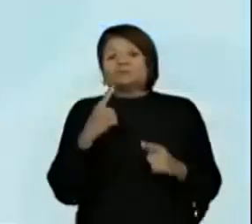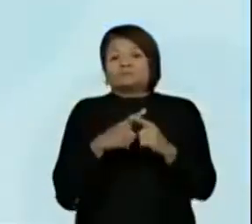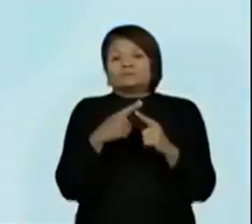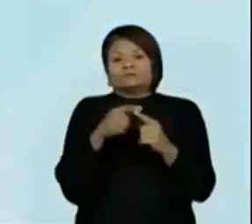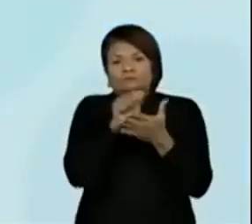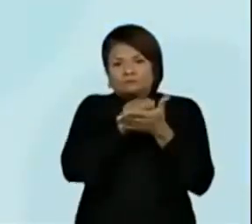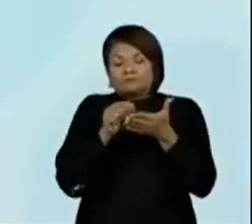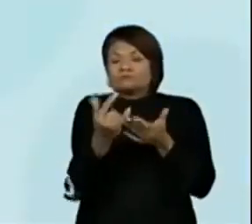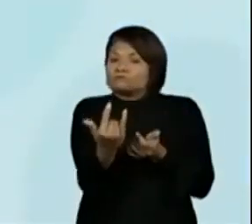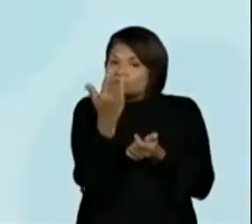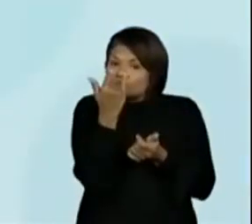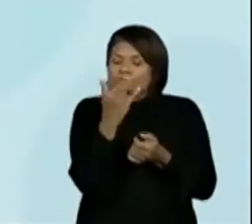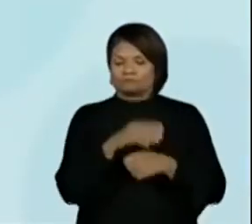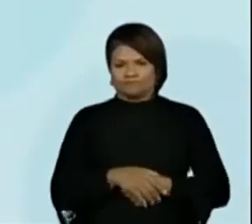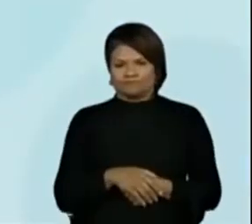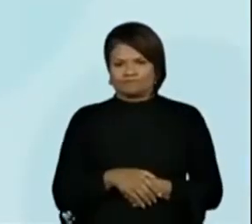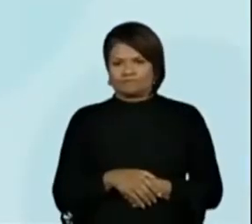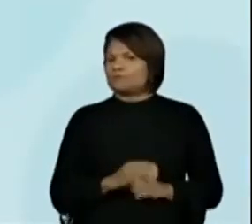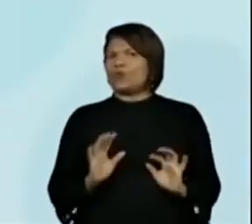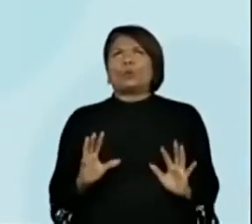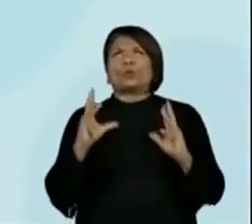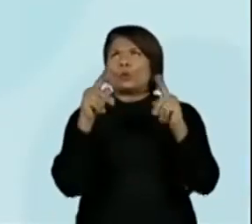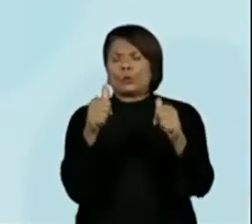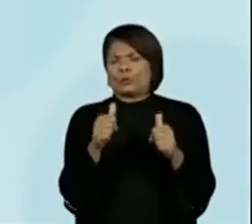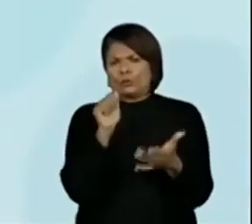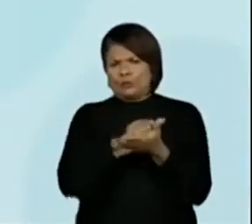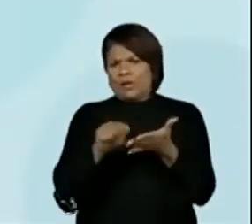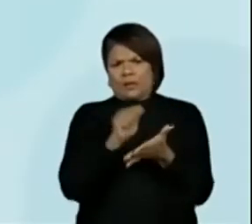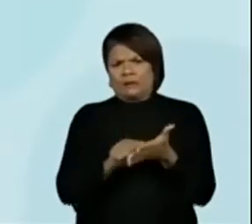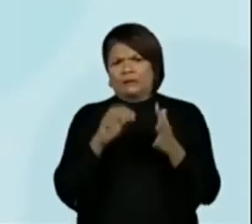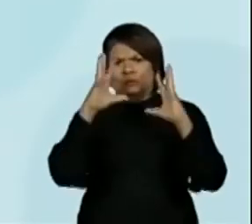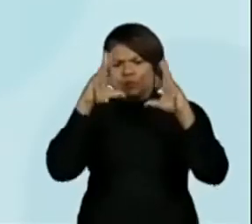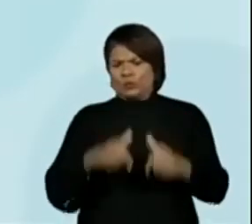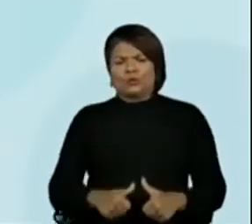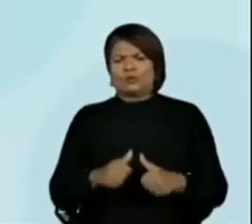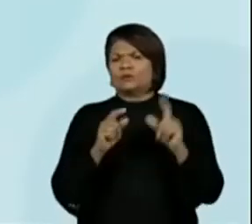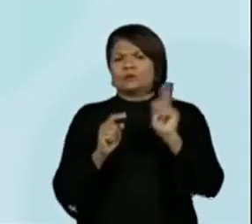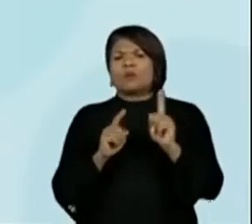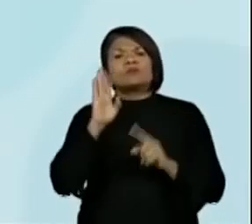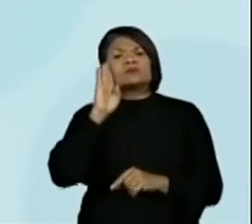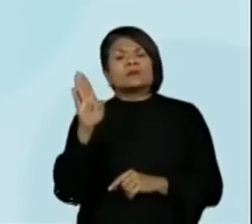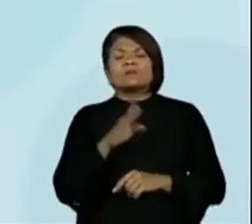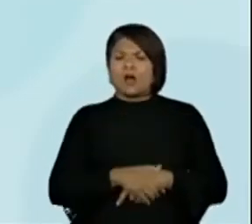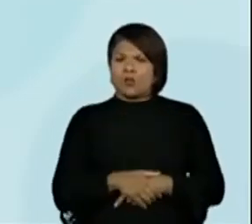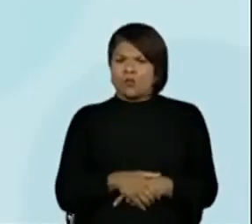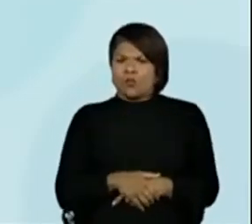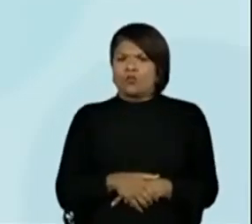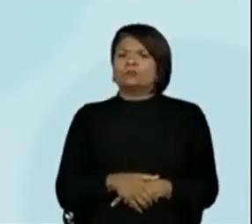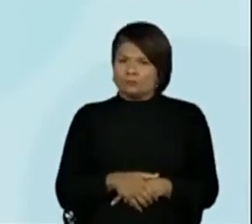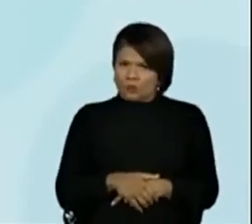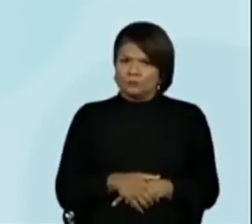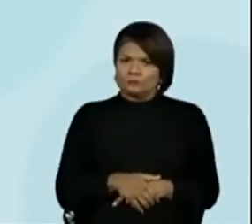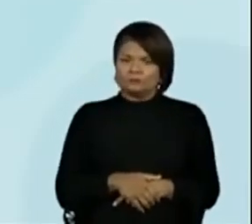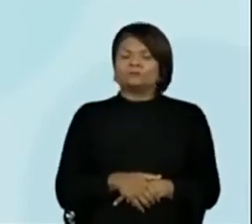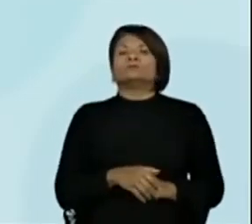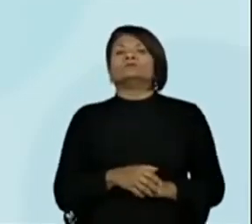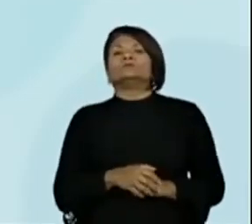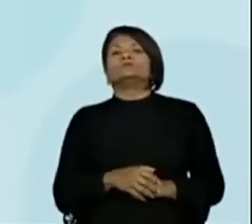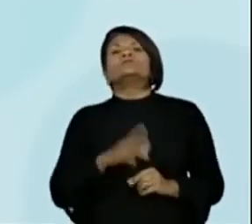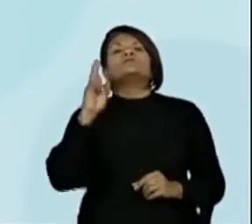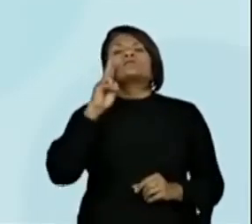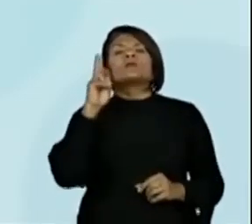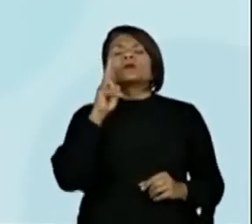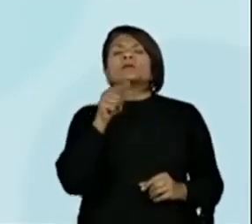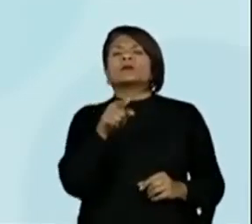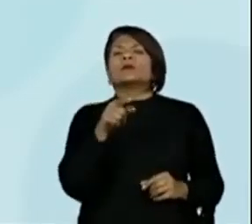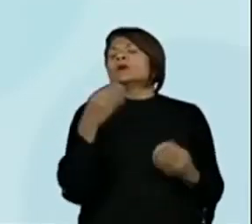curtem. Então, assim, não é tudo que a gente marca a ideia central. E aqui, ó, eu fiz um resumo. Lembra que eu fiz